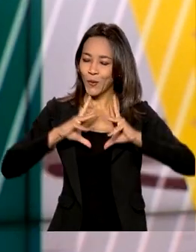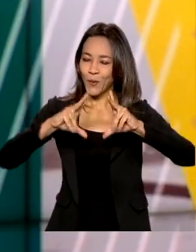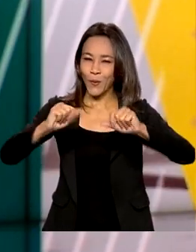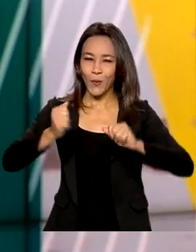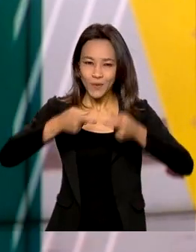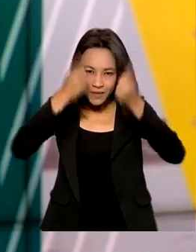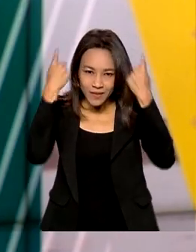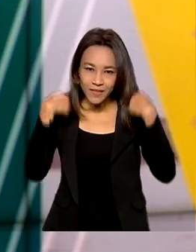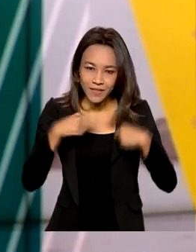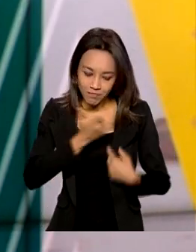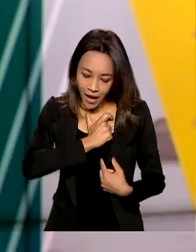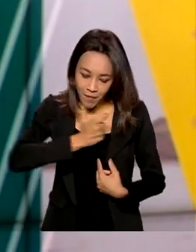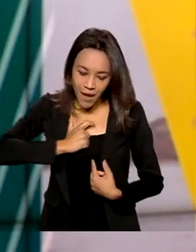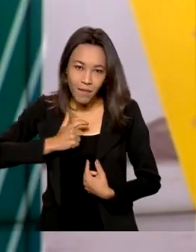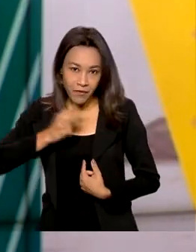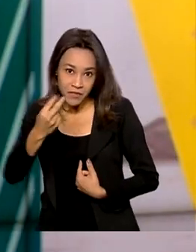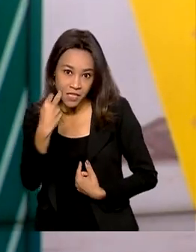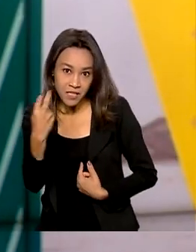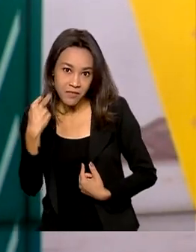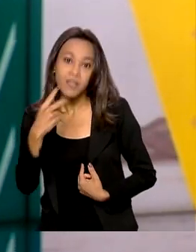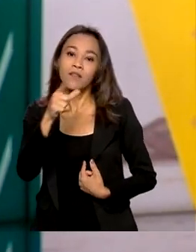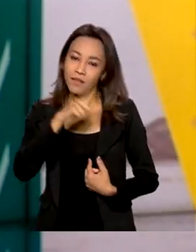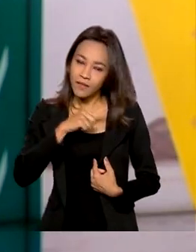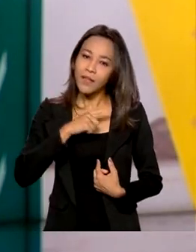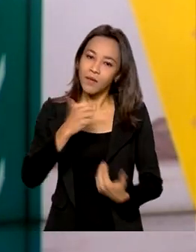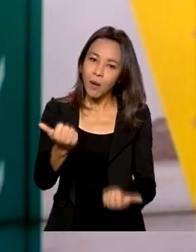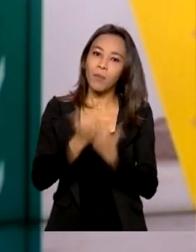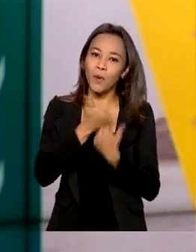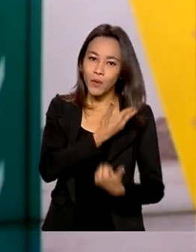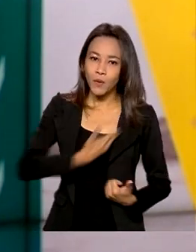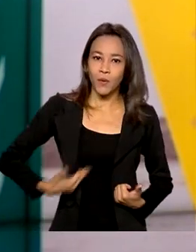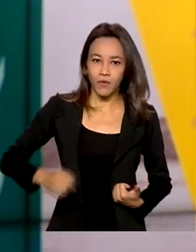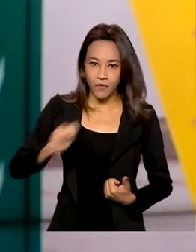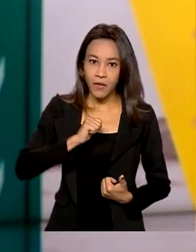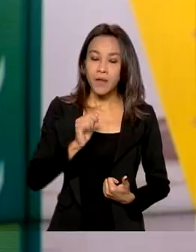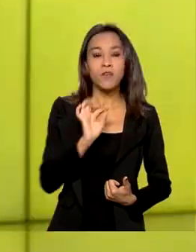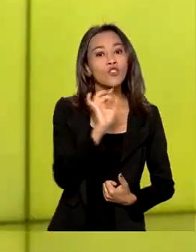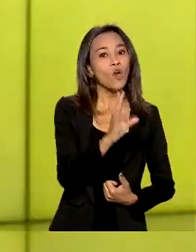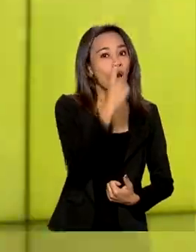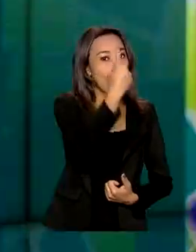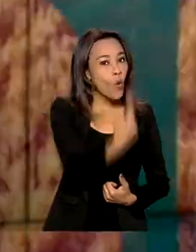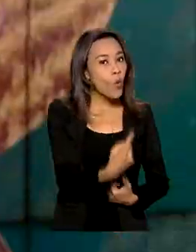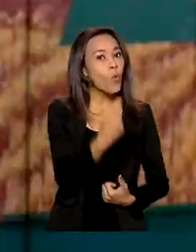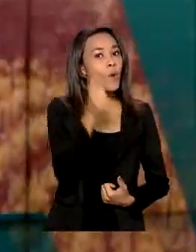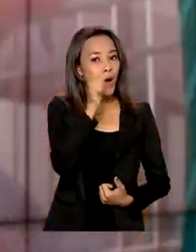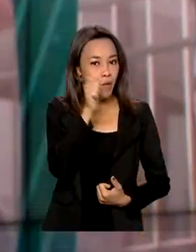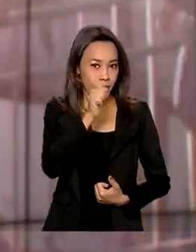medalhistas que vocês viram agora recebem o Bolsa Atleta, menos a tenista Laura Pigossi, que mora em Barcelona, na Espanha.